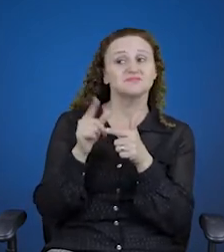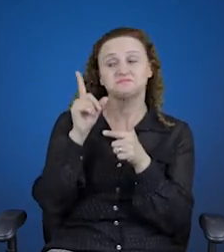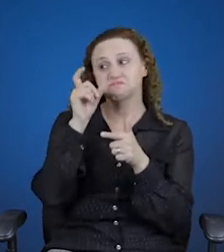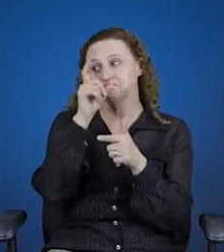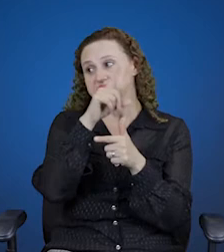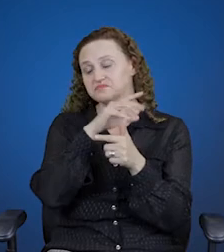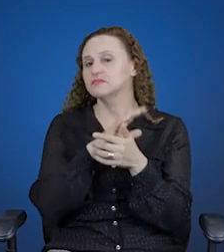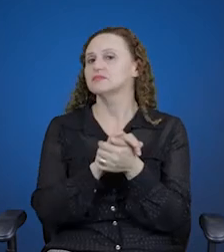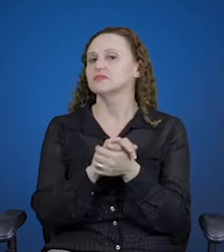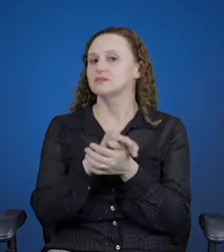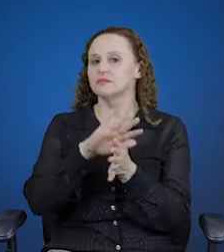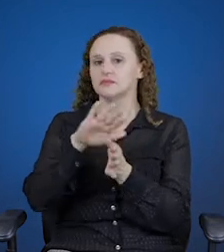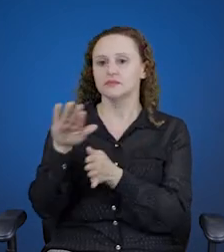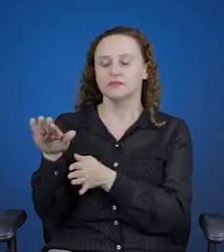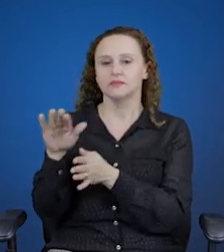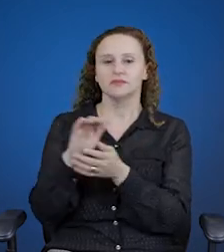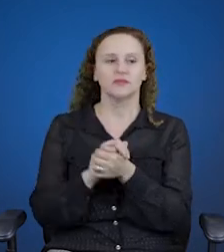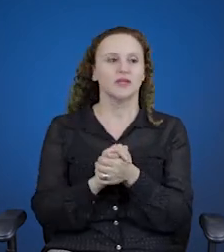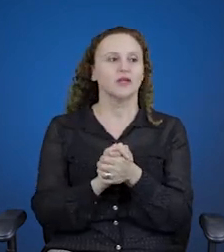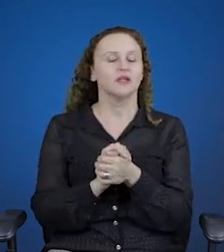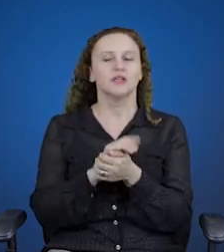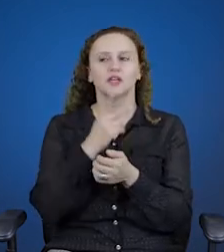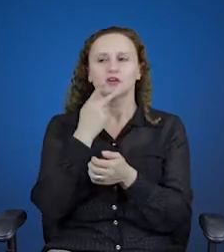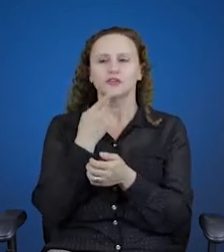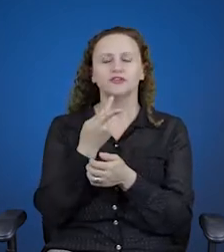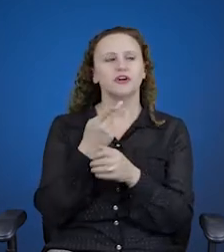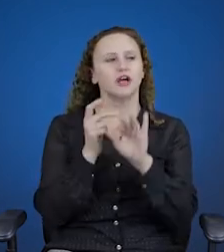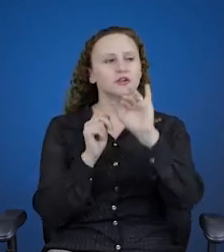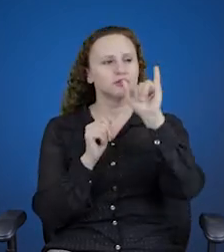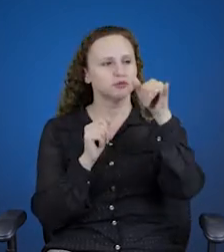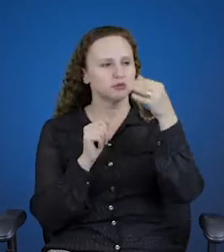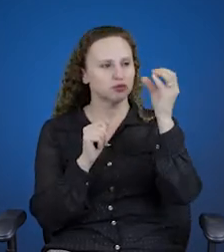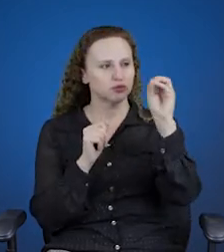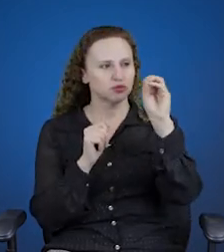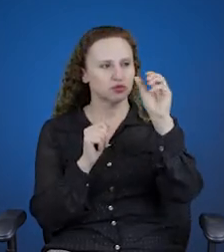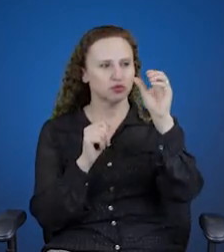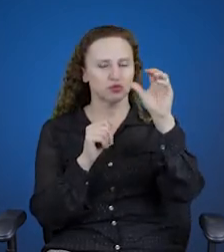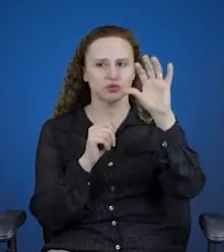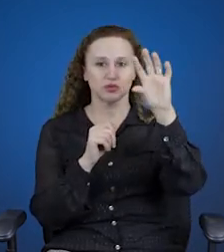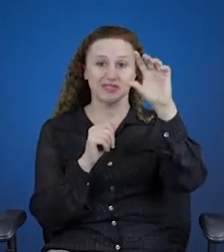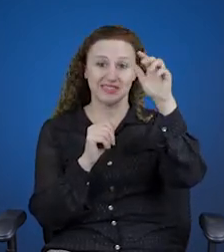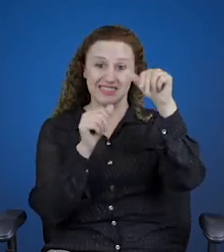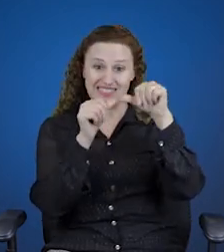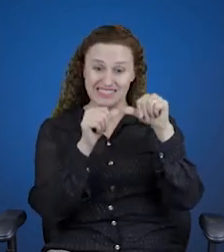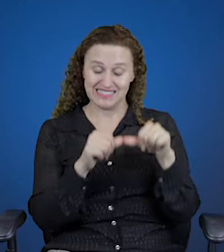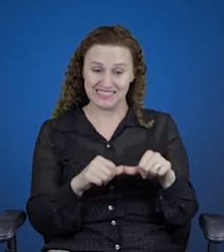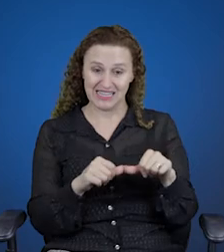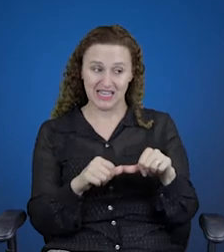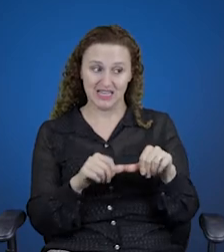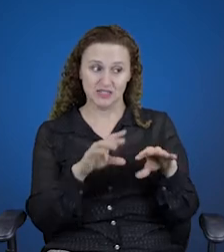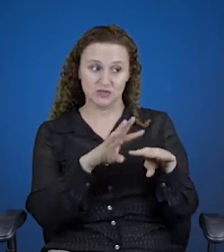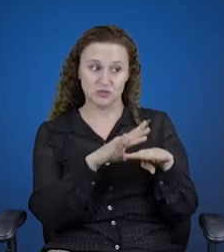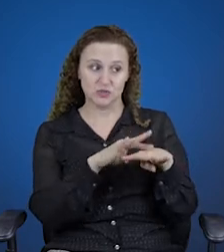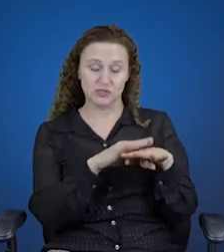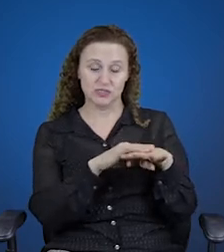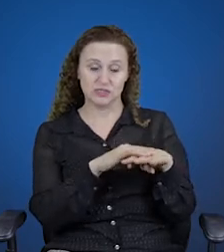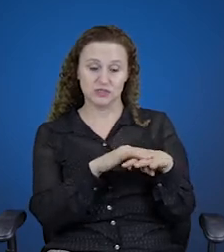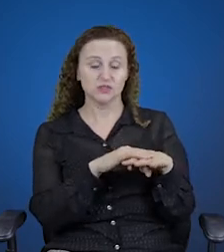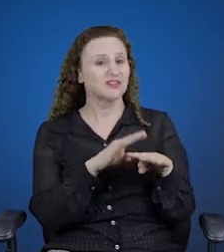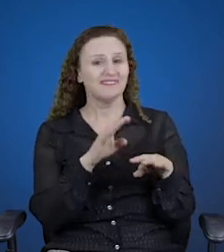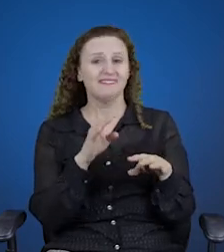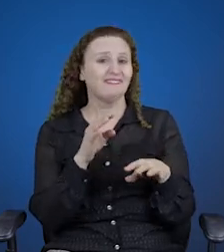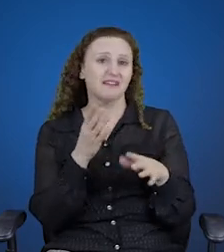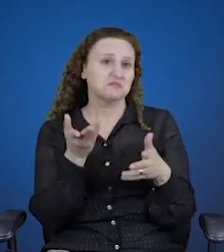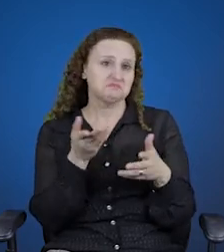curado é uma situação Quando eu digo João está doente é uma situação